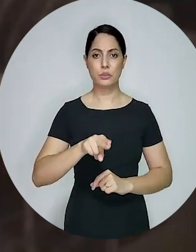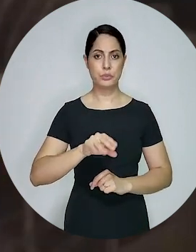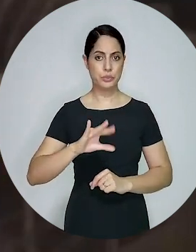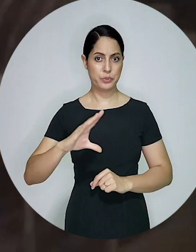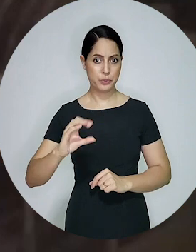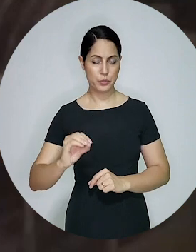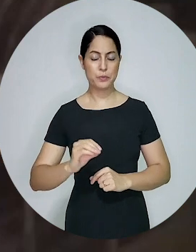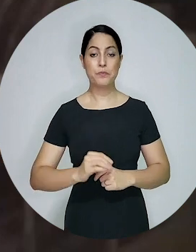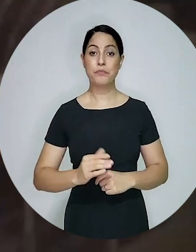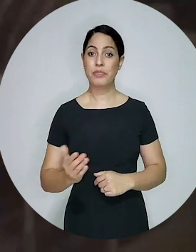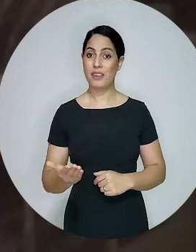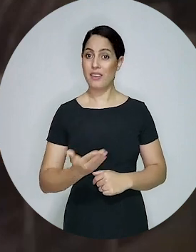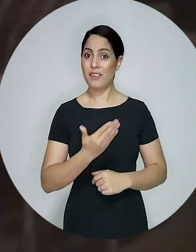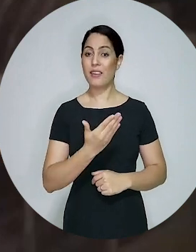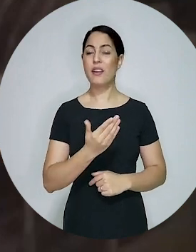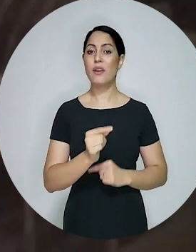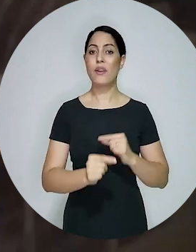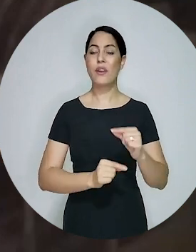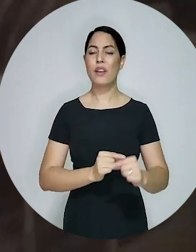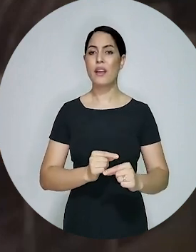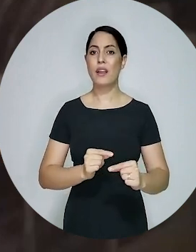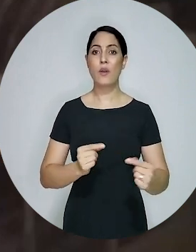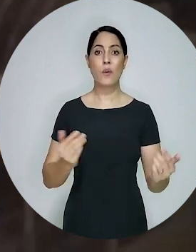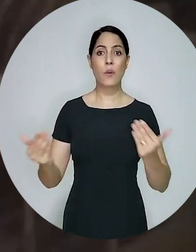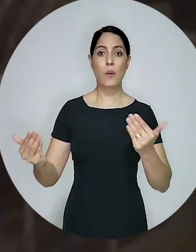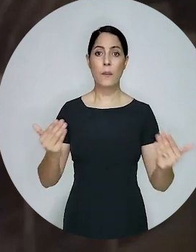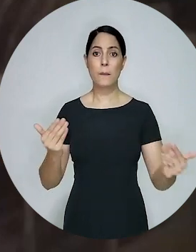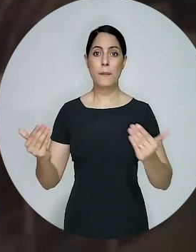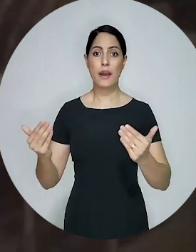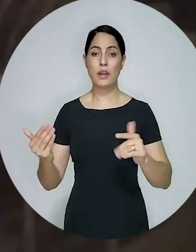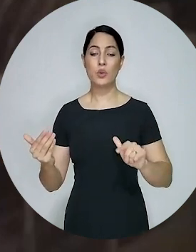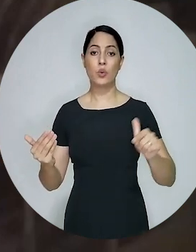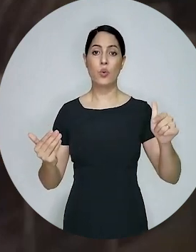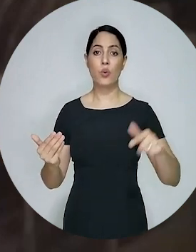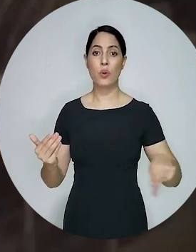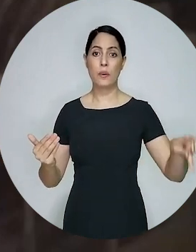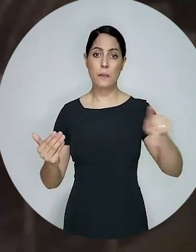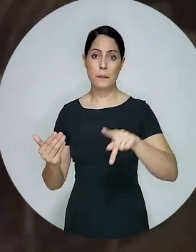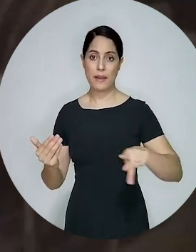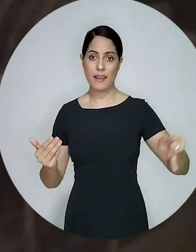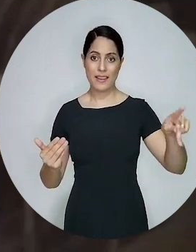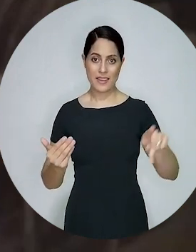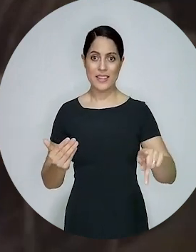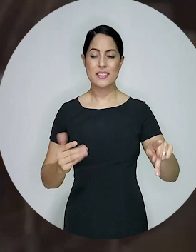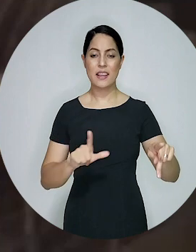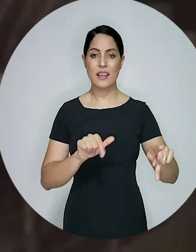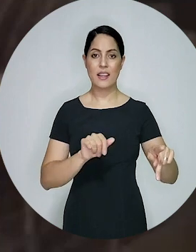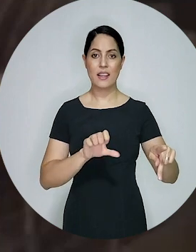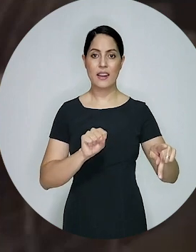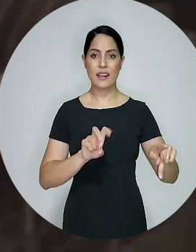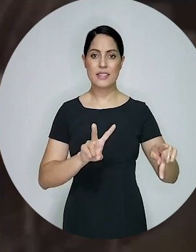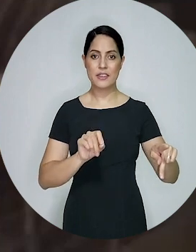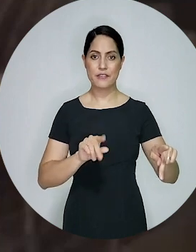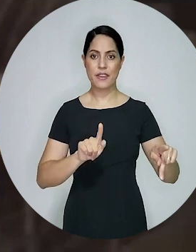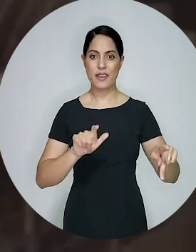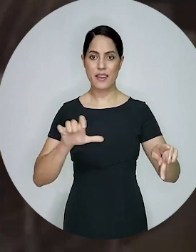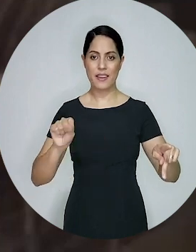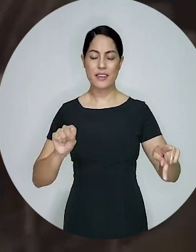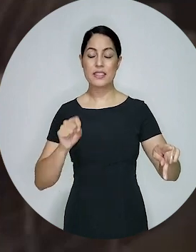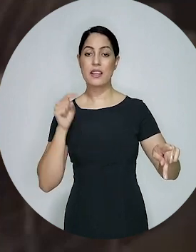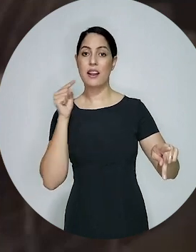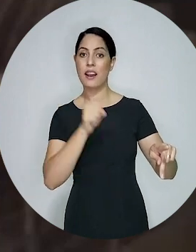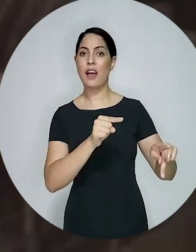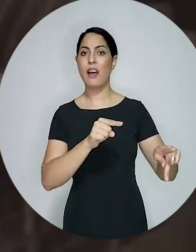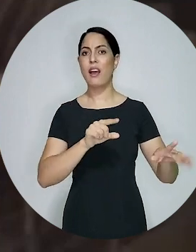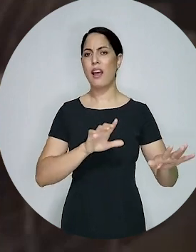né? Macau, para quem não sabe, tem um movimento maior do que Las Vegas, e a legislação lá é em português. Então, a